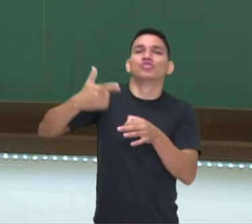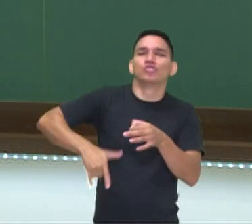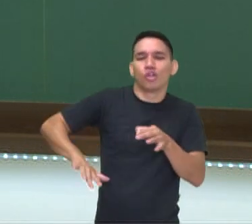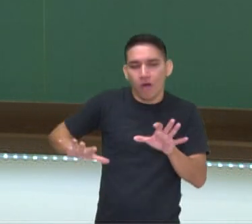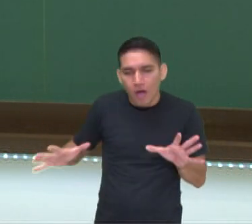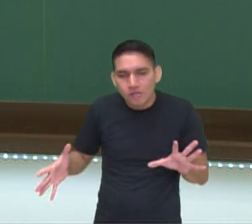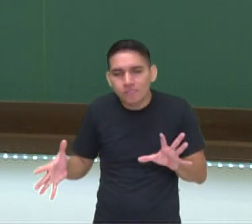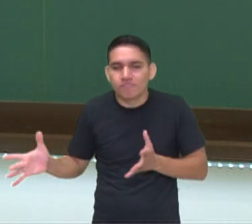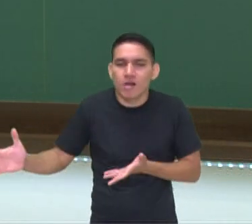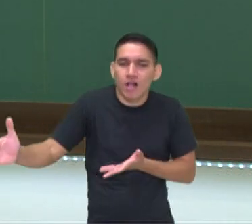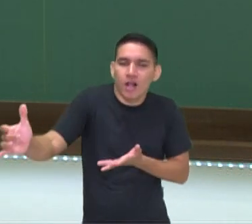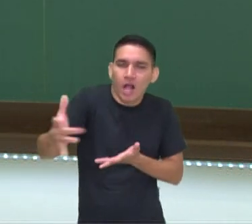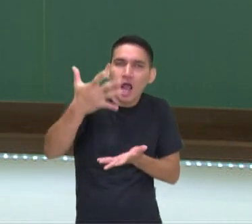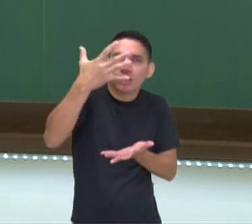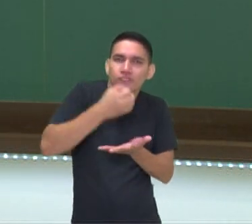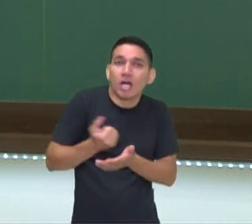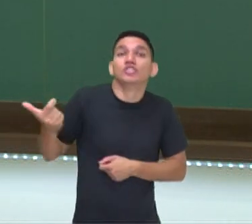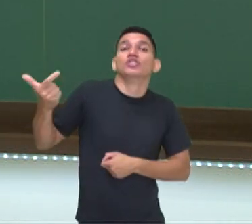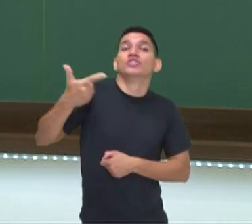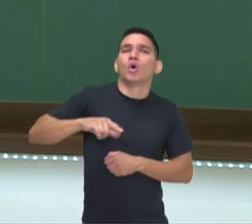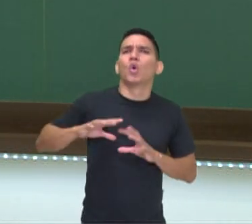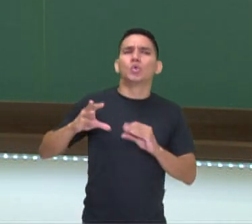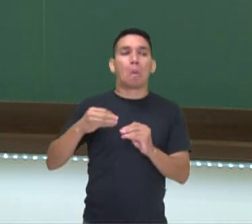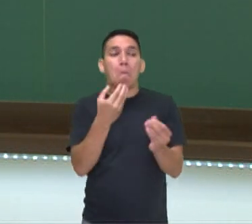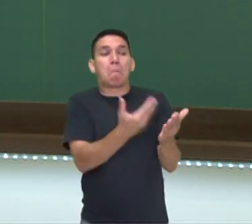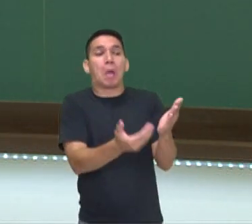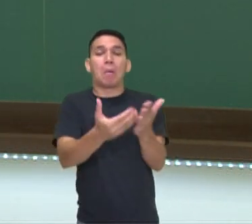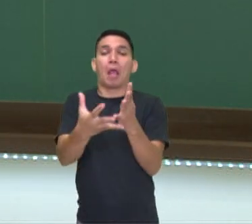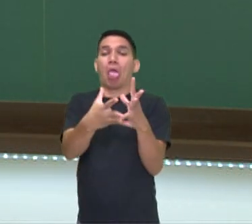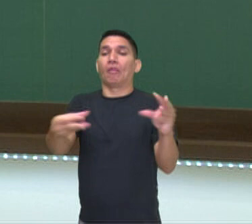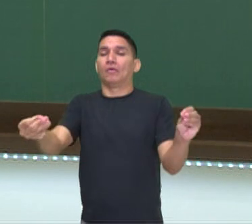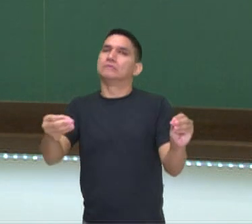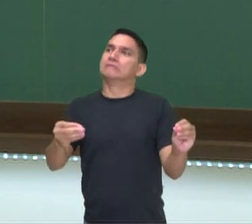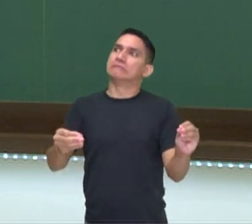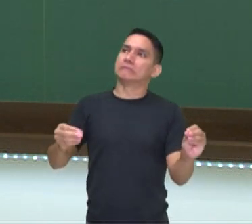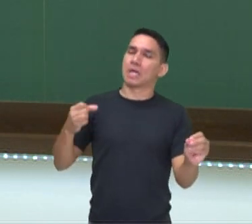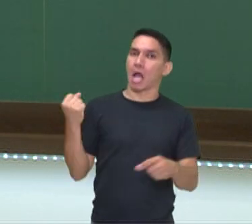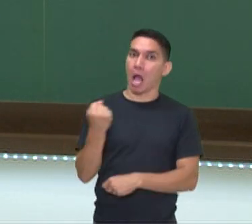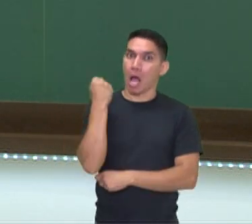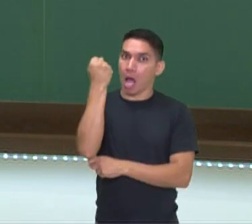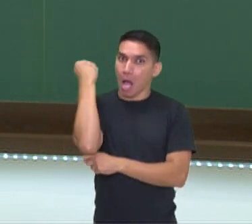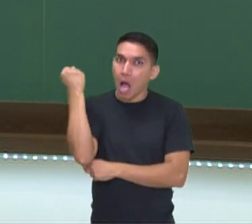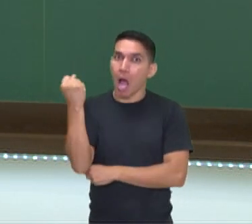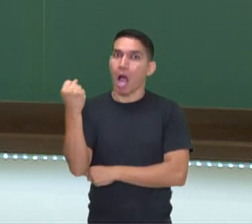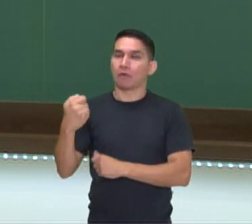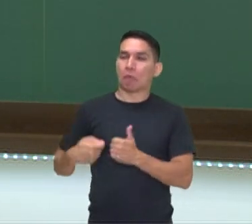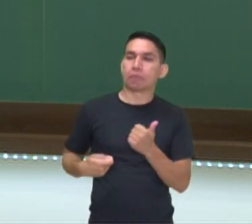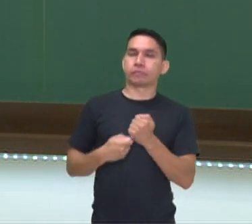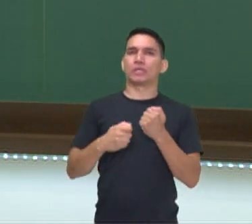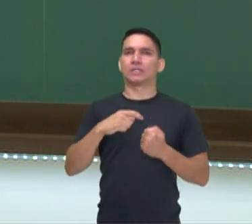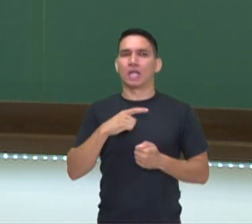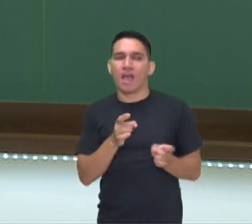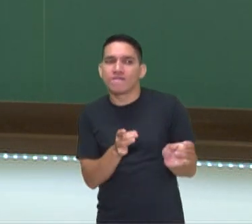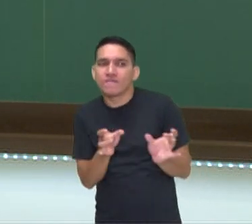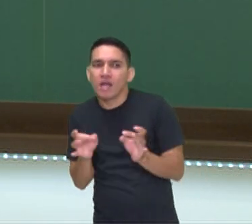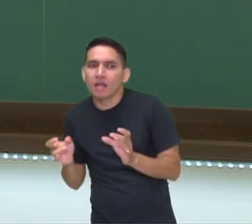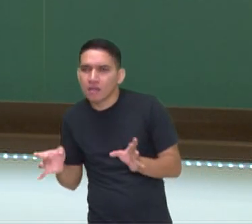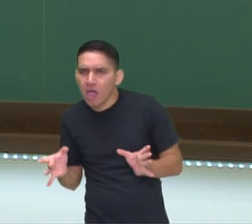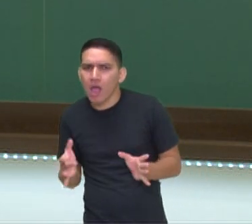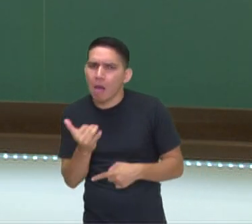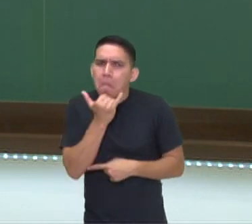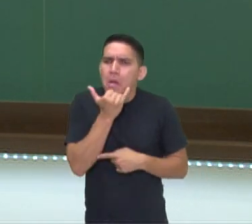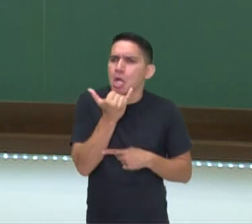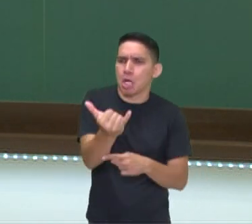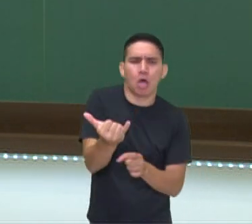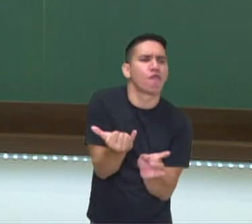tinha perdido, né? É uma denúncia muito grave que acontecia. As vendas de indulgências, que eram aqueles